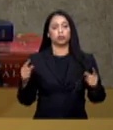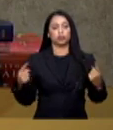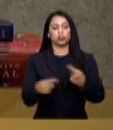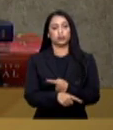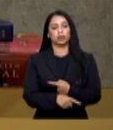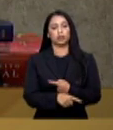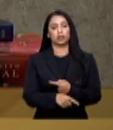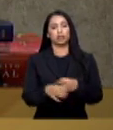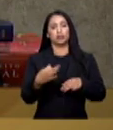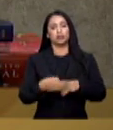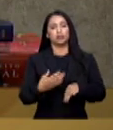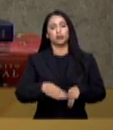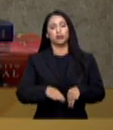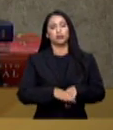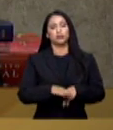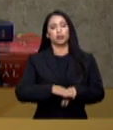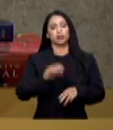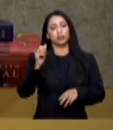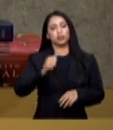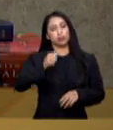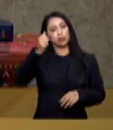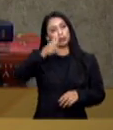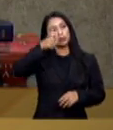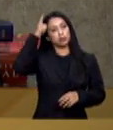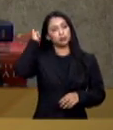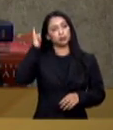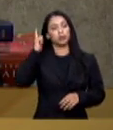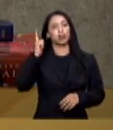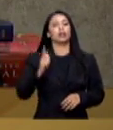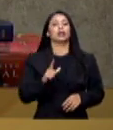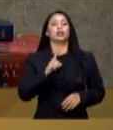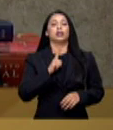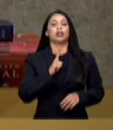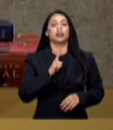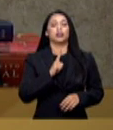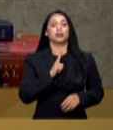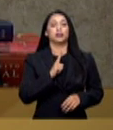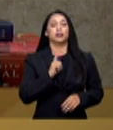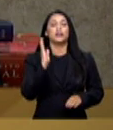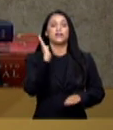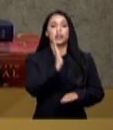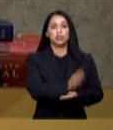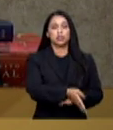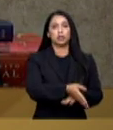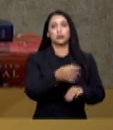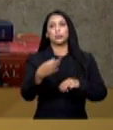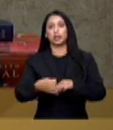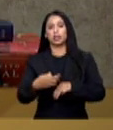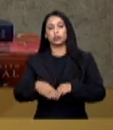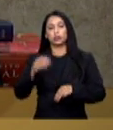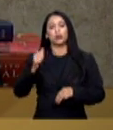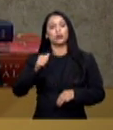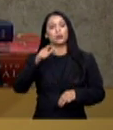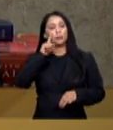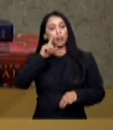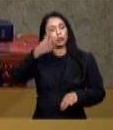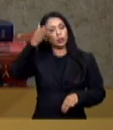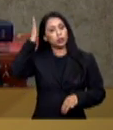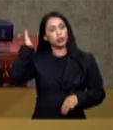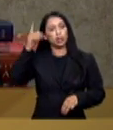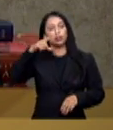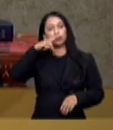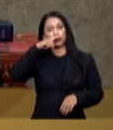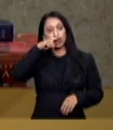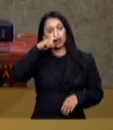do ministro Alexandre Moraes, vencidos parcialmente ministro Marco Aurélio, ministro Edson Fachin,